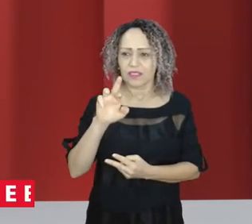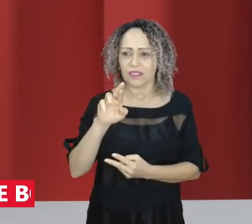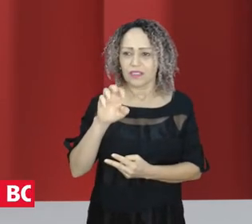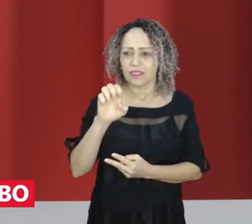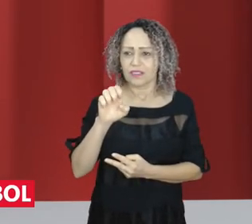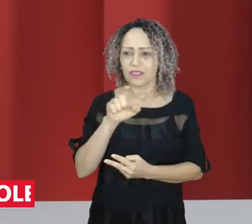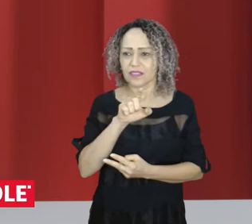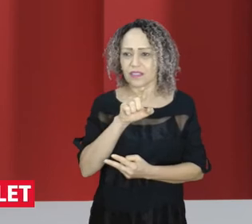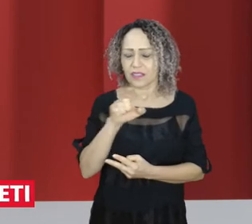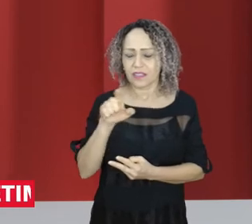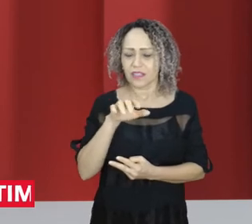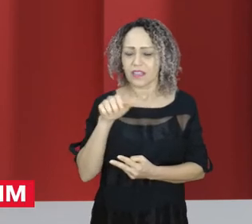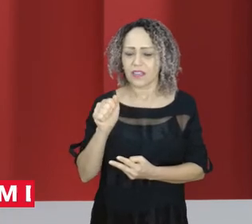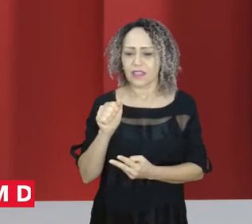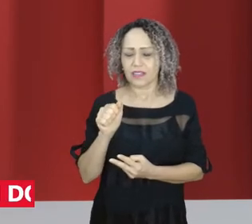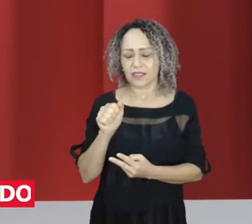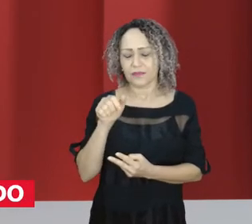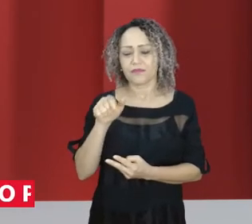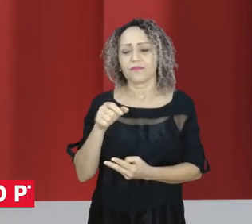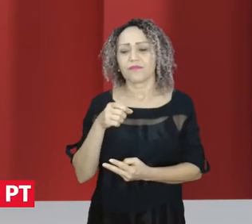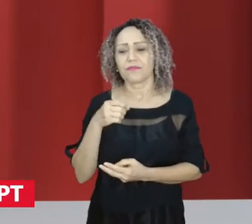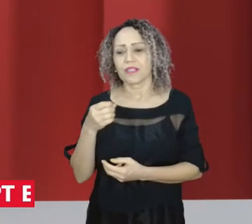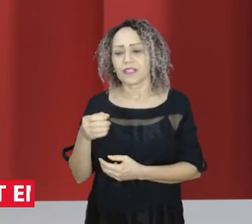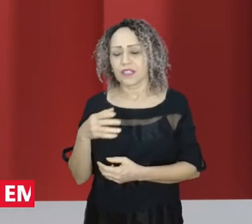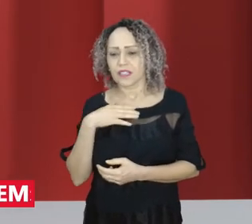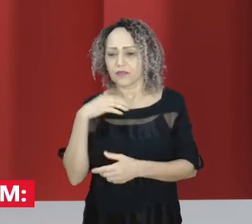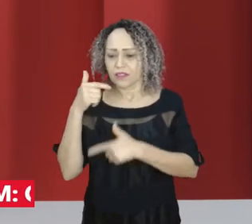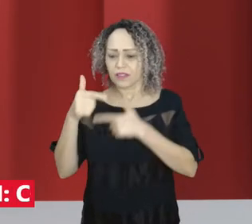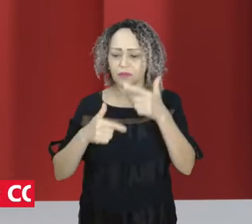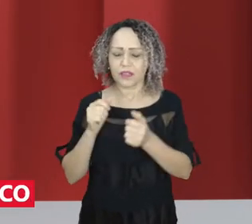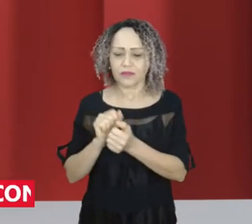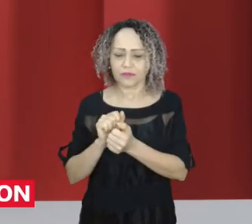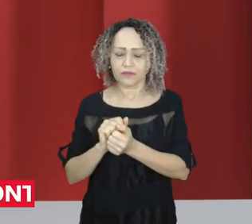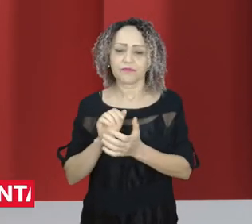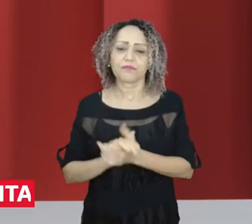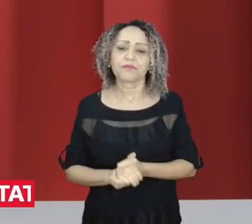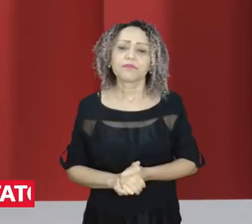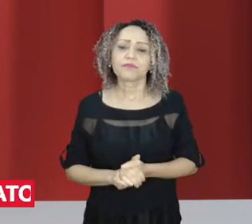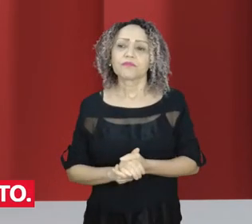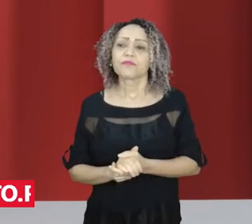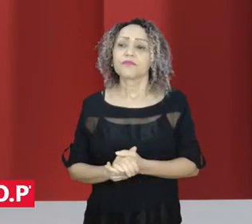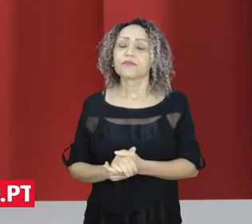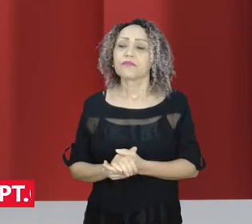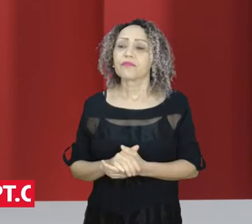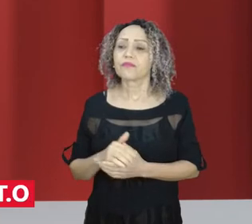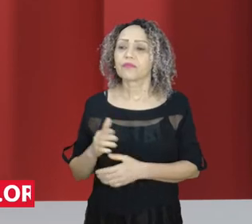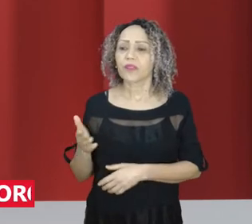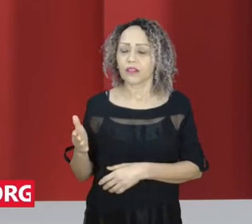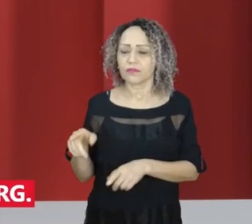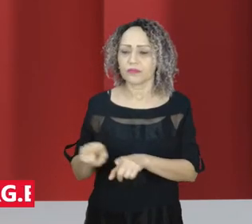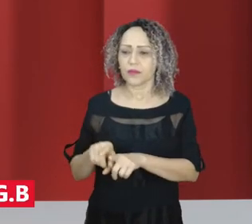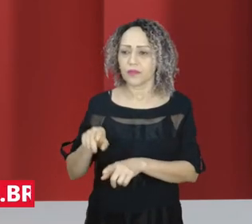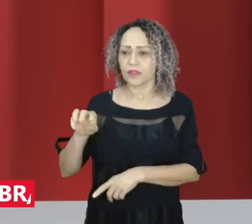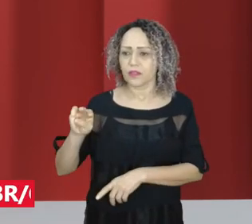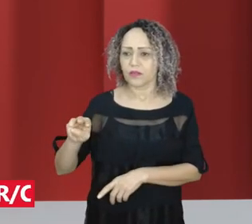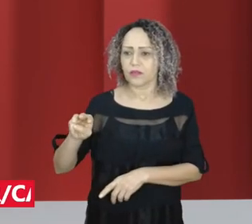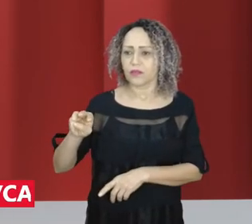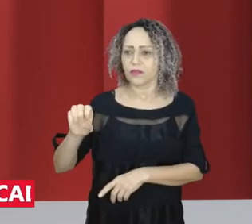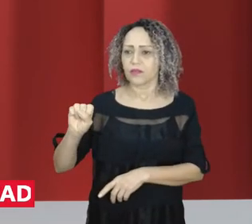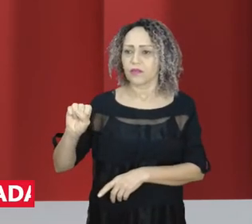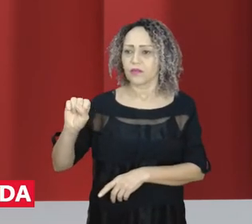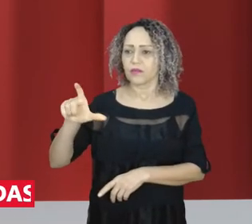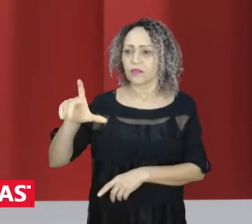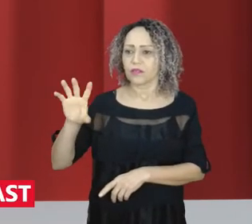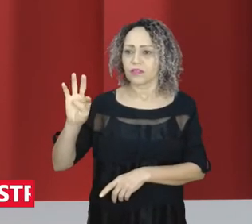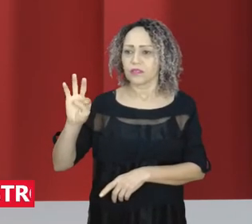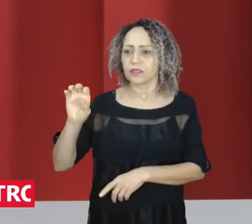super importantes. O Wilson Santos falando de Guarulhos, também dá bom dia para a gente. É, Wilton Santos, Lula